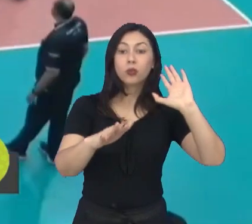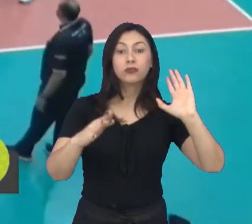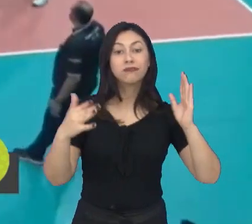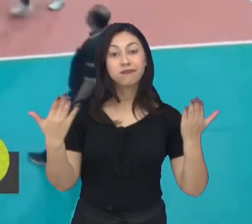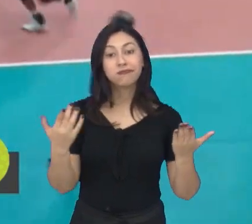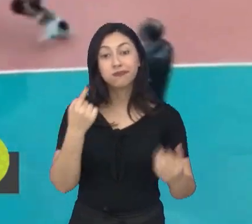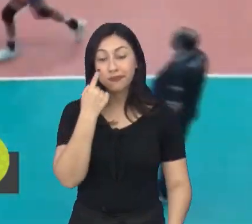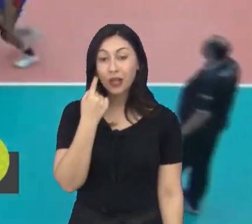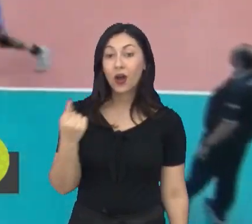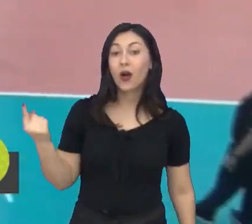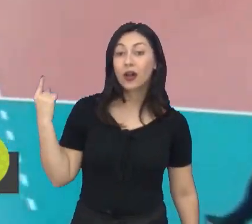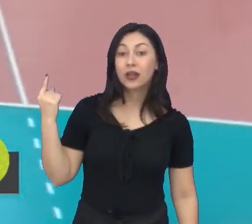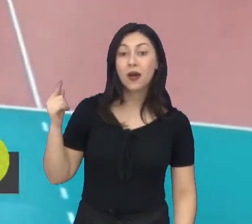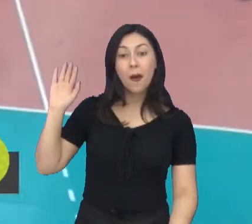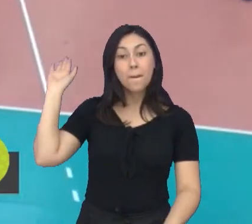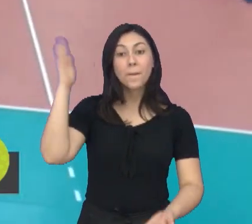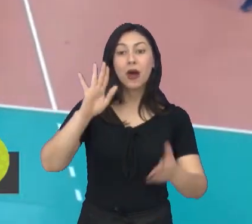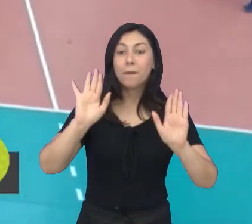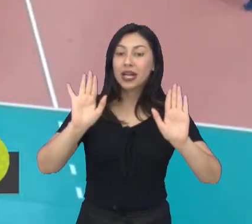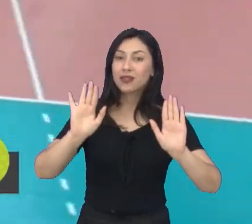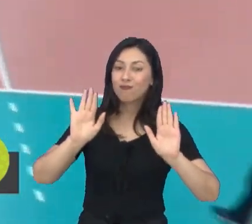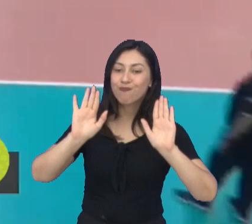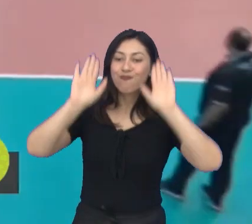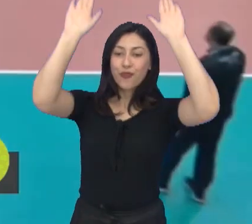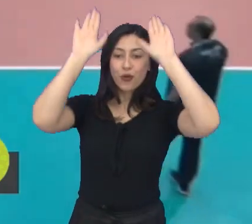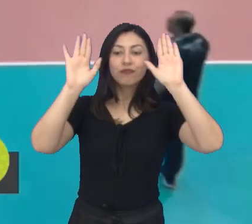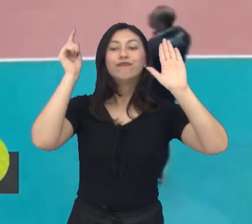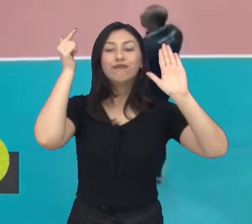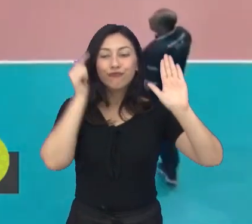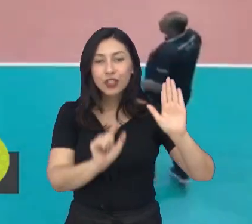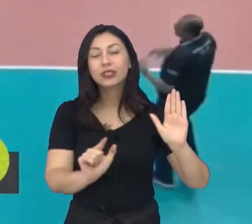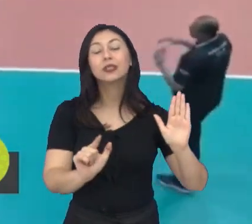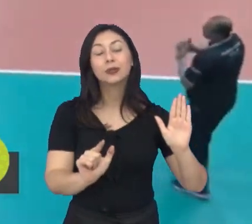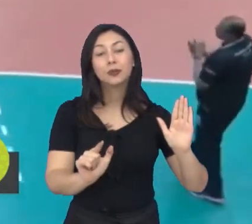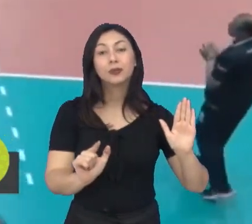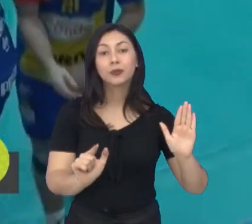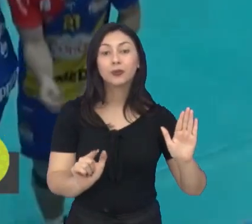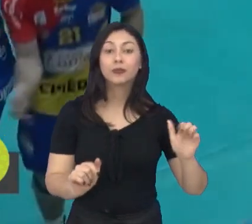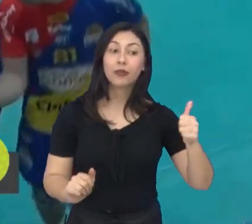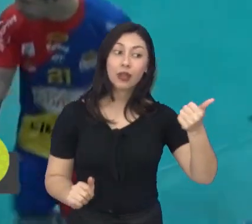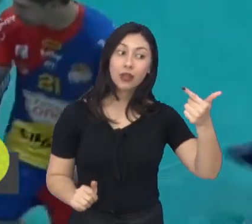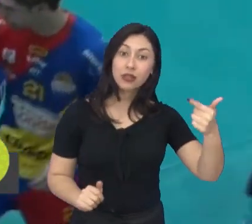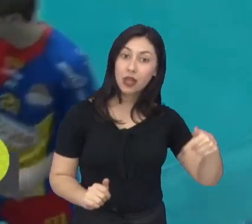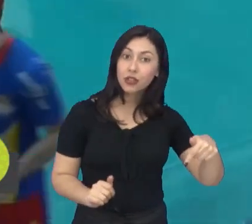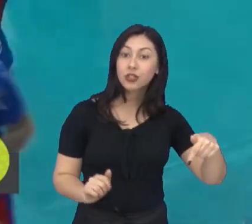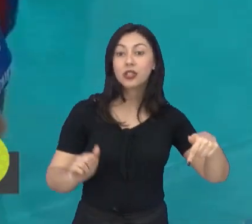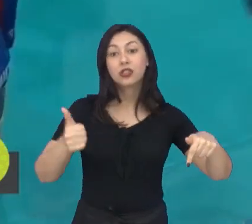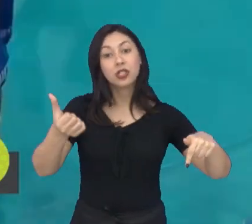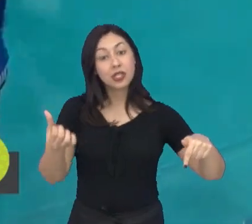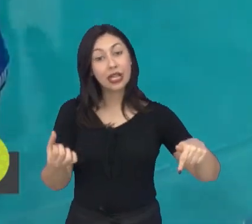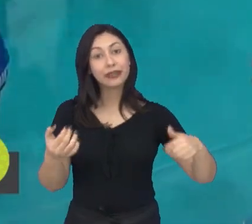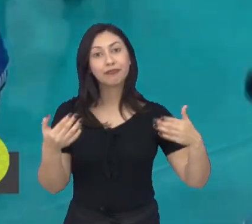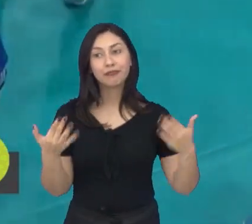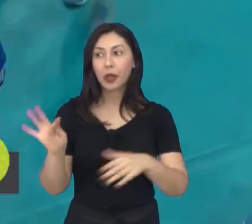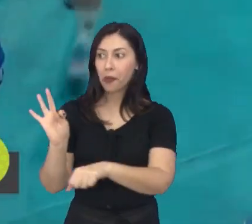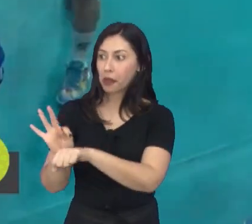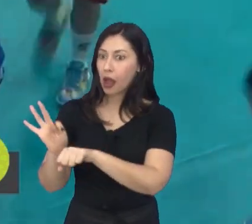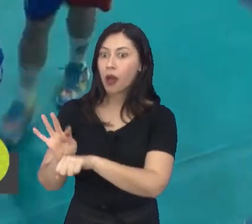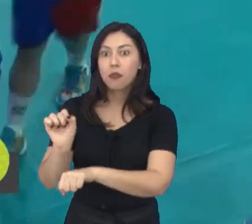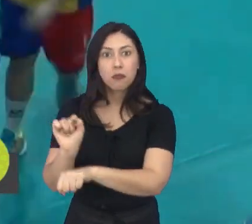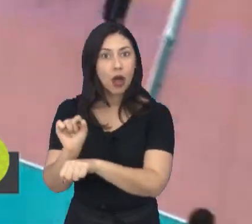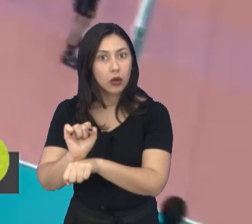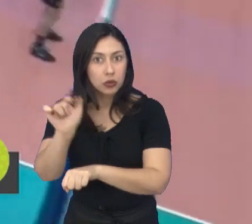porta do São José, colocando os guarulhenses na frente, 17-16. O que obrigou Banana a parar o jogo mais